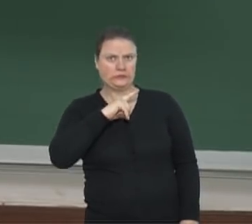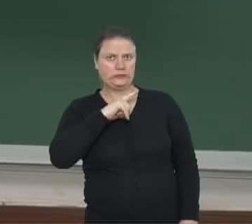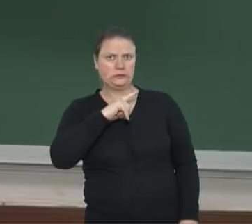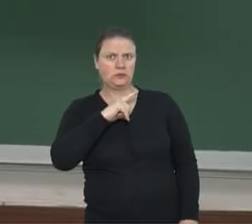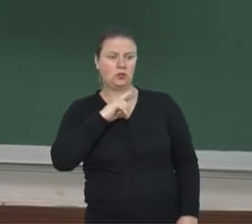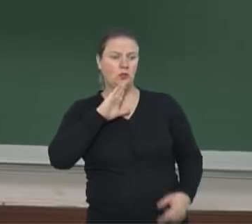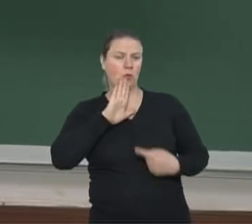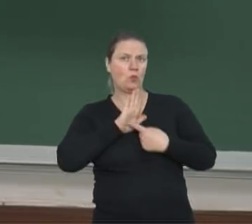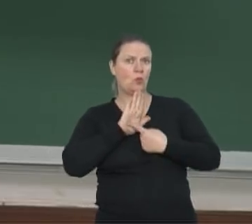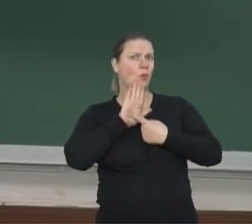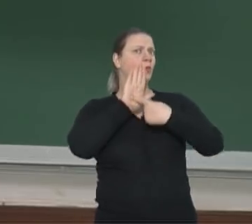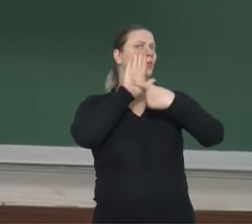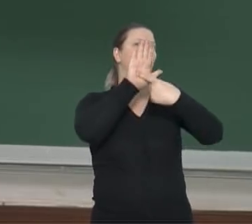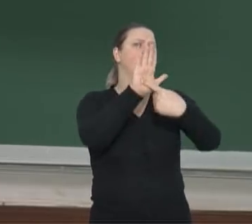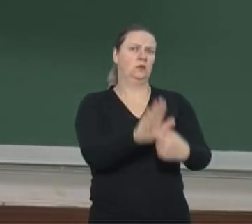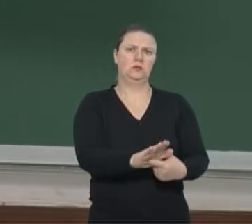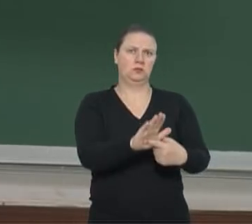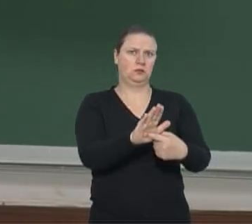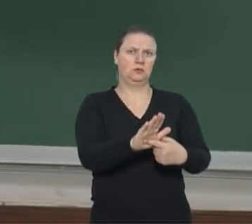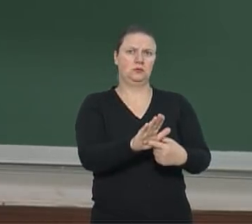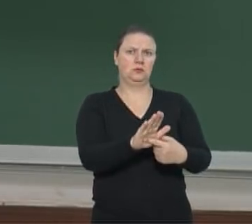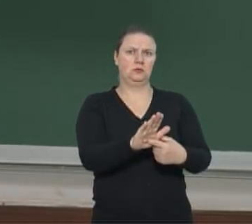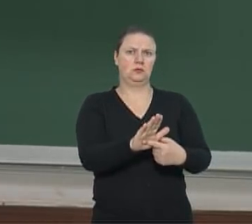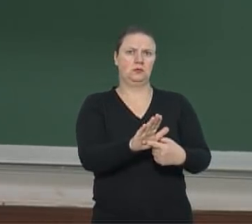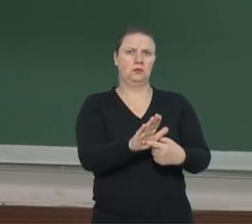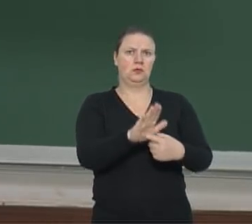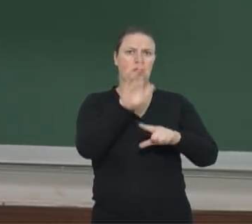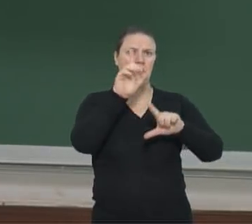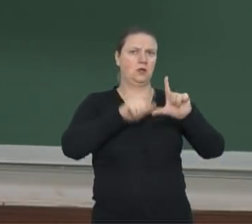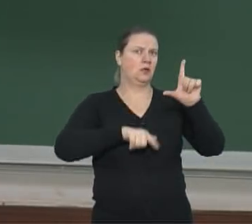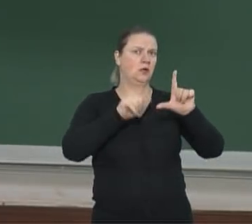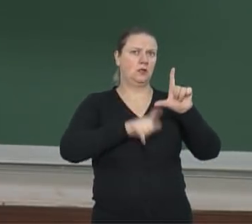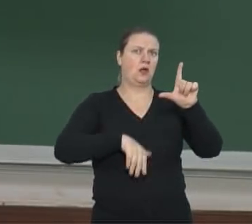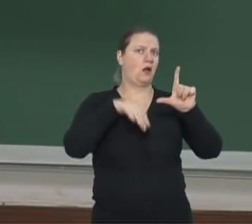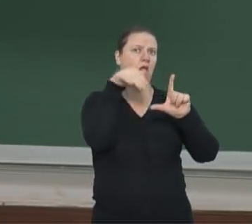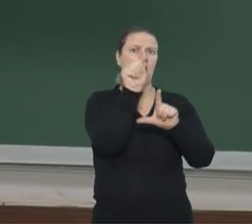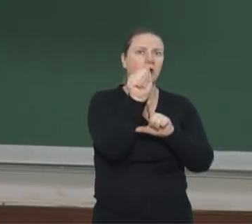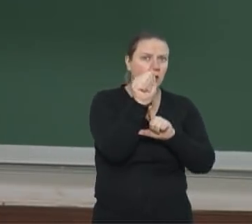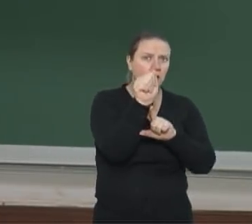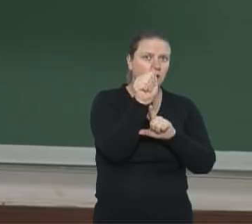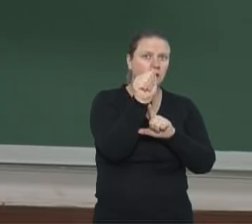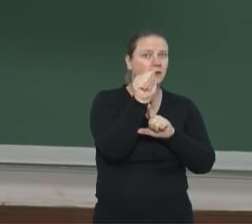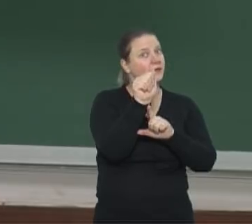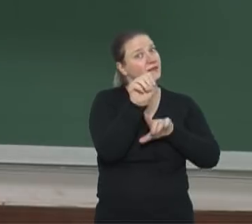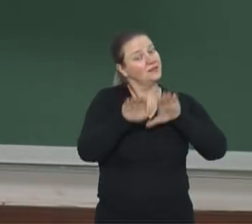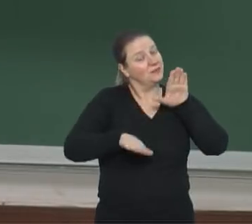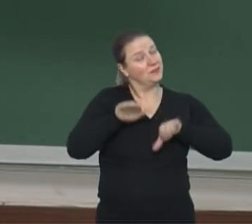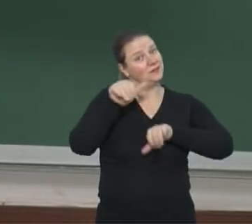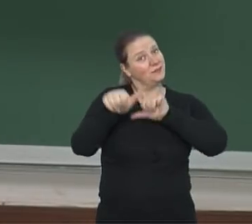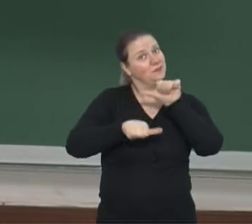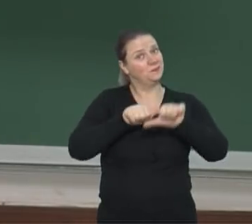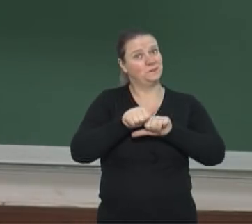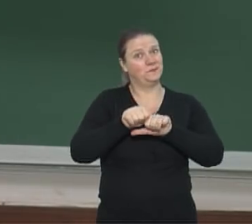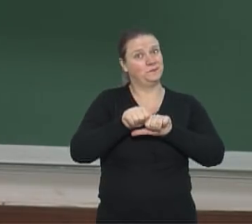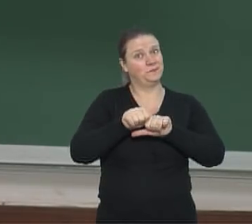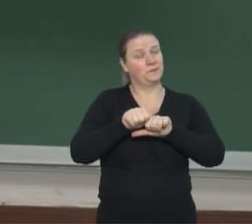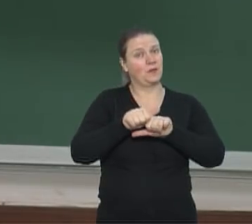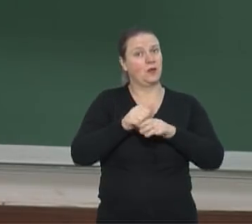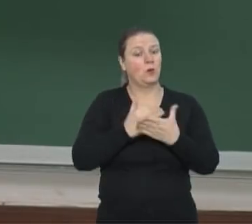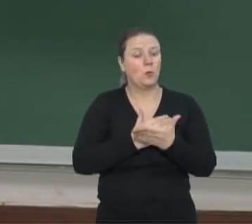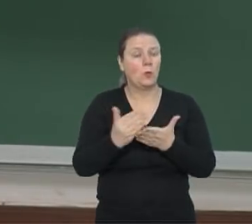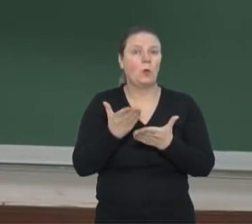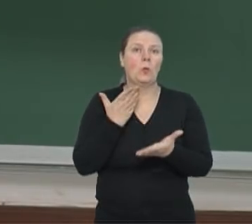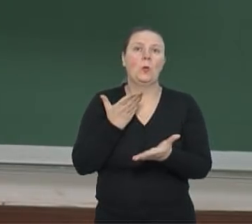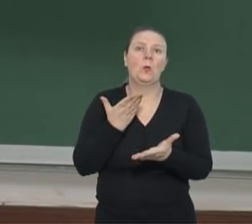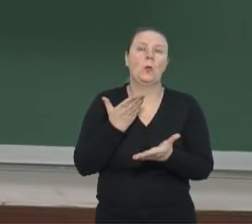esse referencial aí. No caso ali, da letrinha do A mesmo, ok? Porque algumas coisas mudam, né? Pois então eu vou, a partir